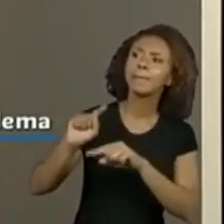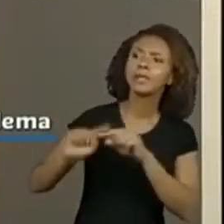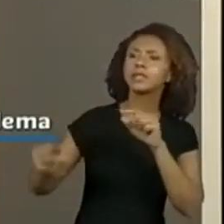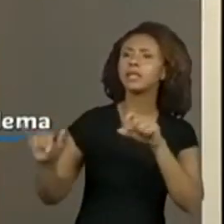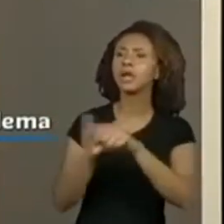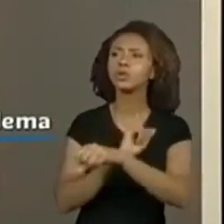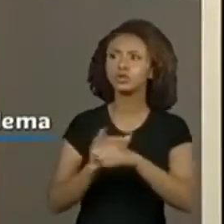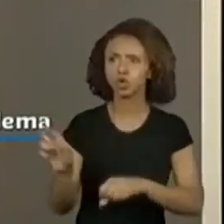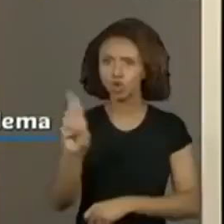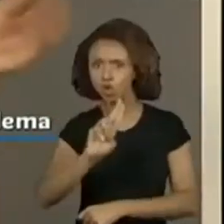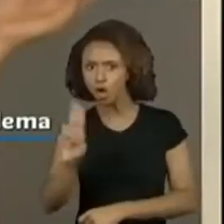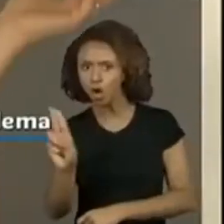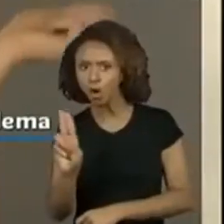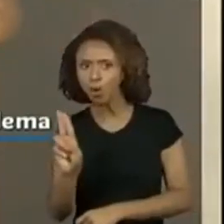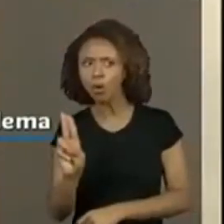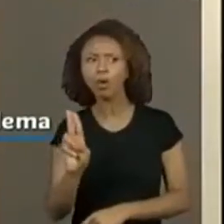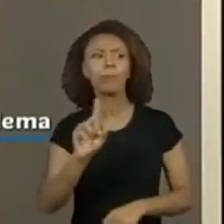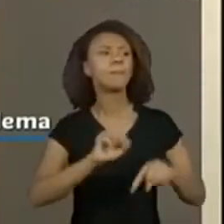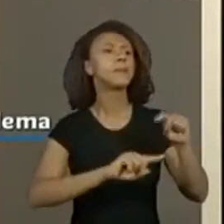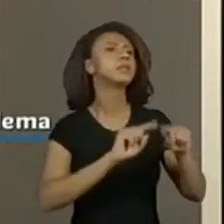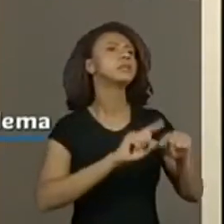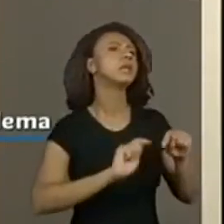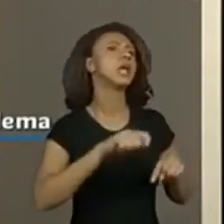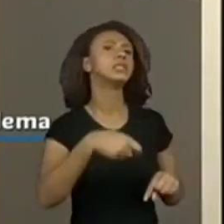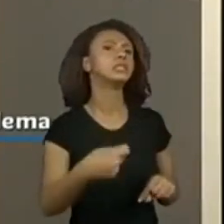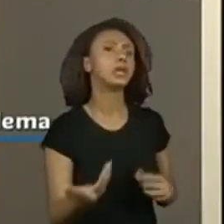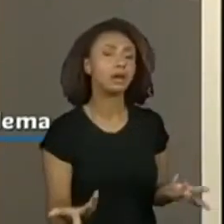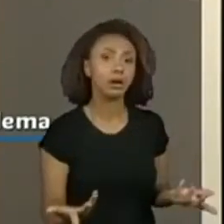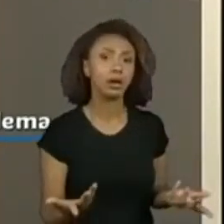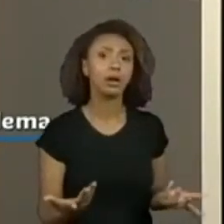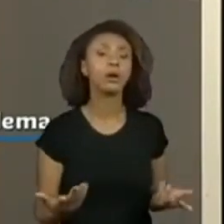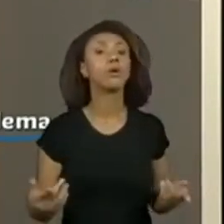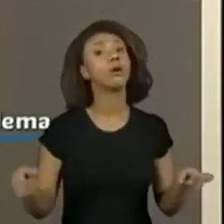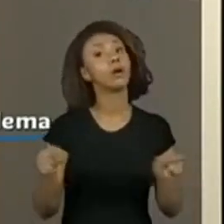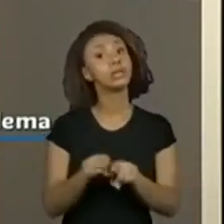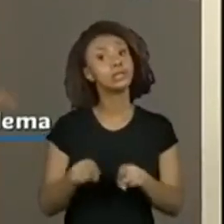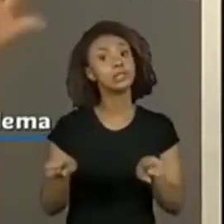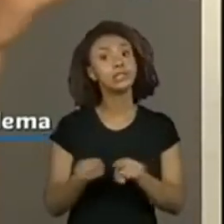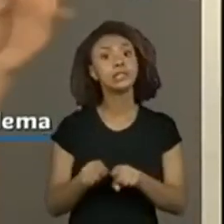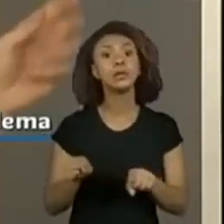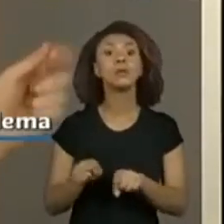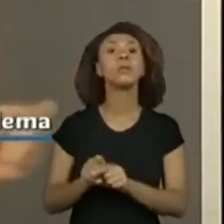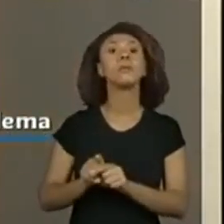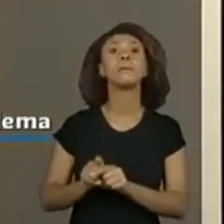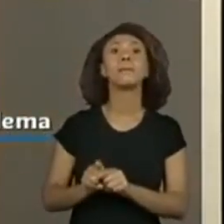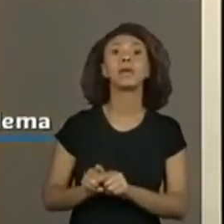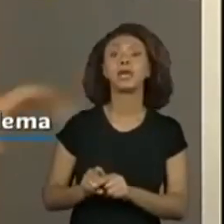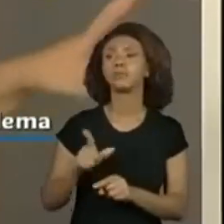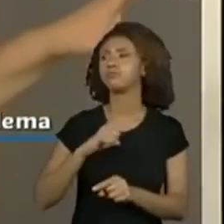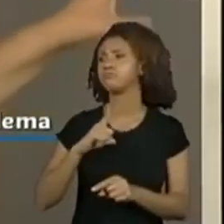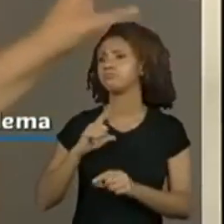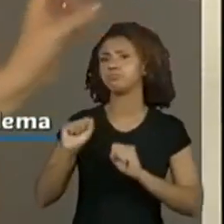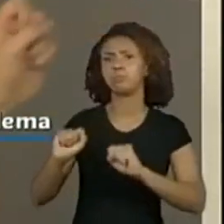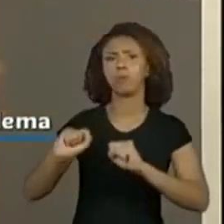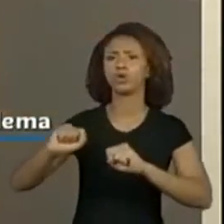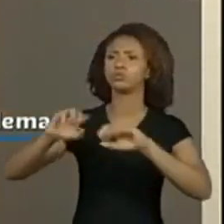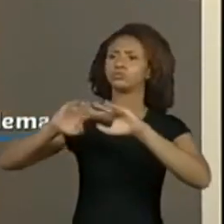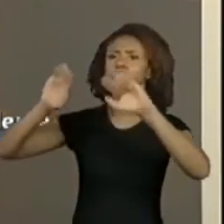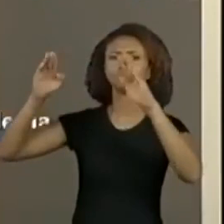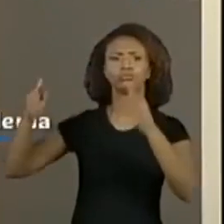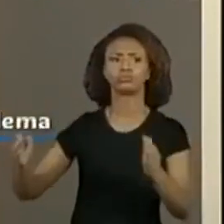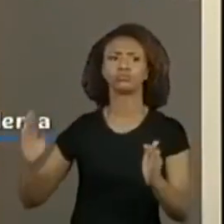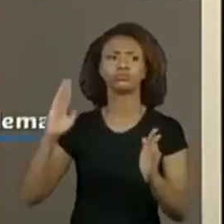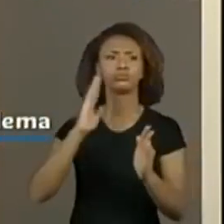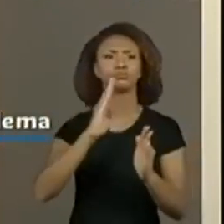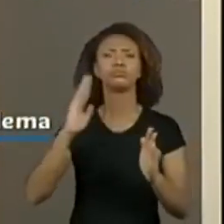alguns nomes e pensamos também no que terá nessa um problema seja uma estante com livros sejam alguns